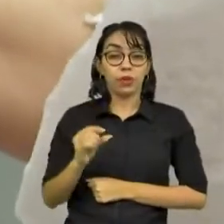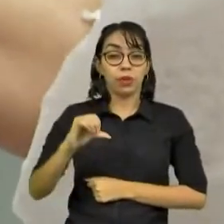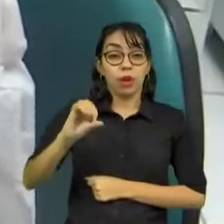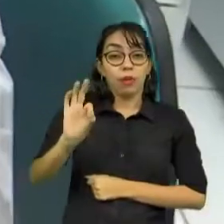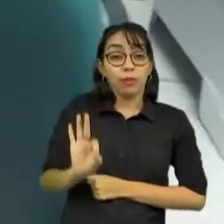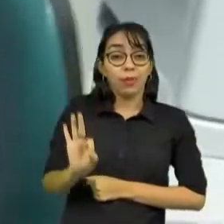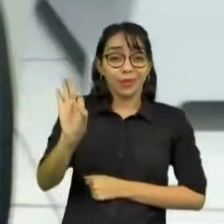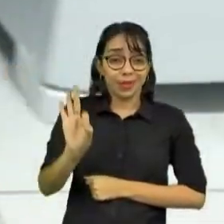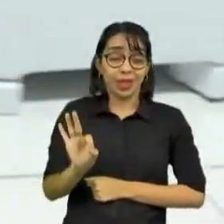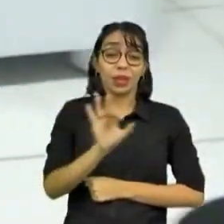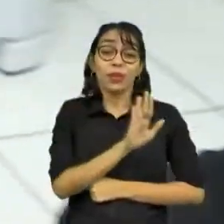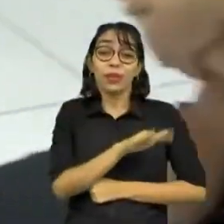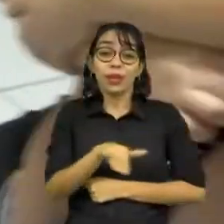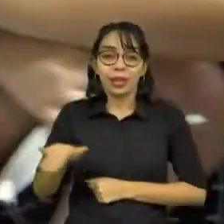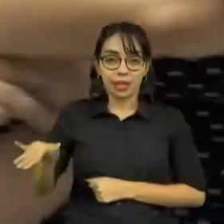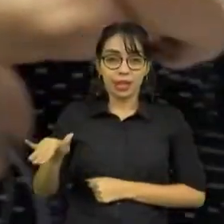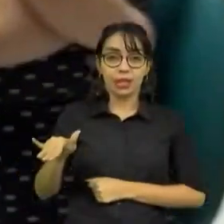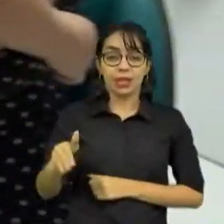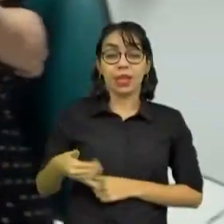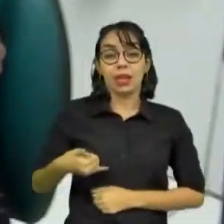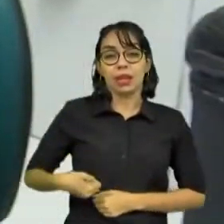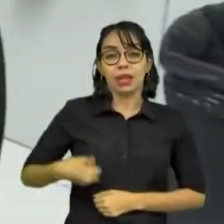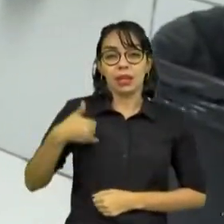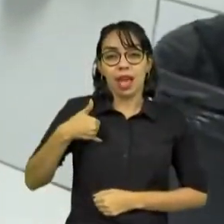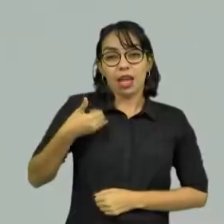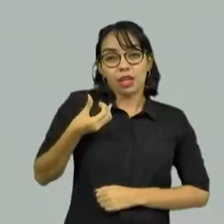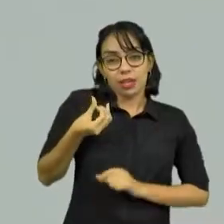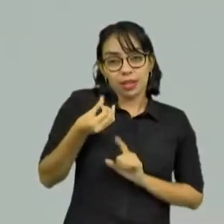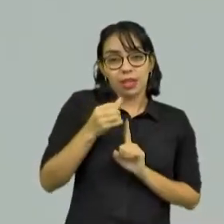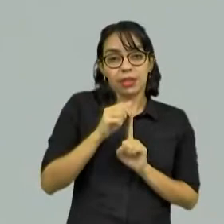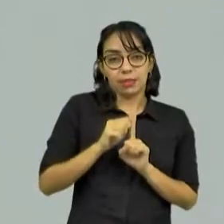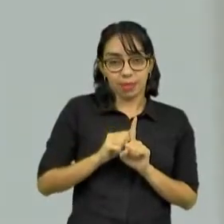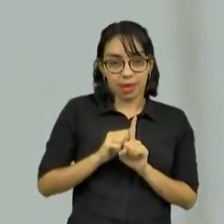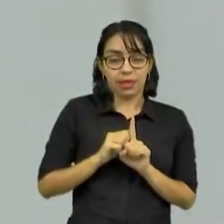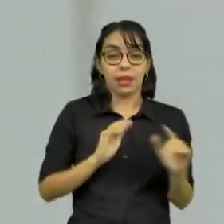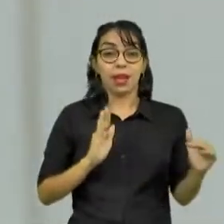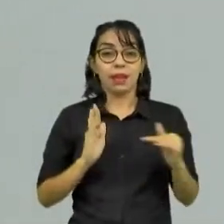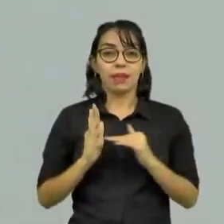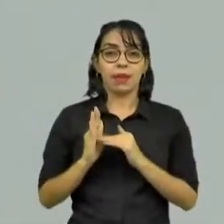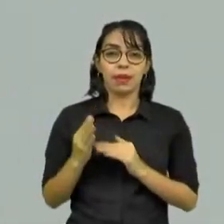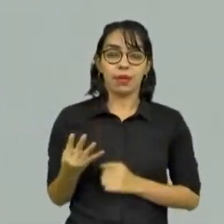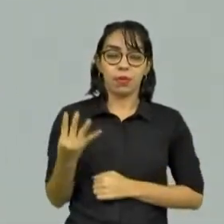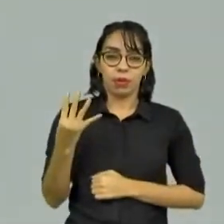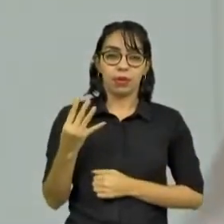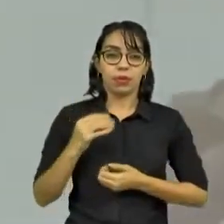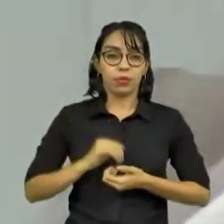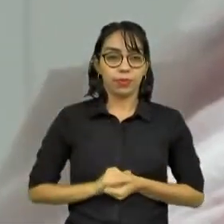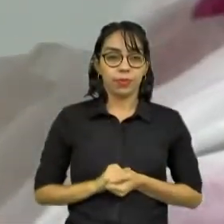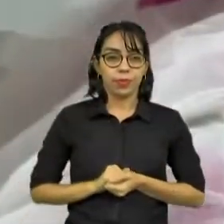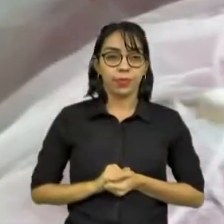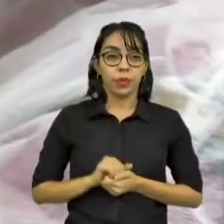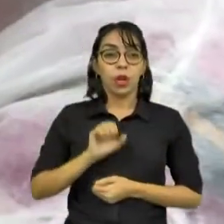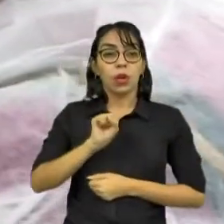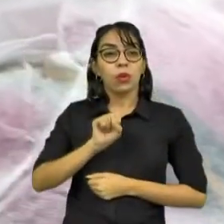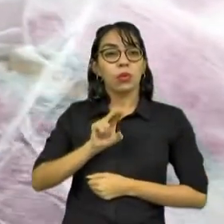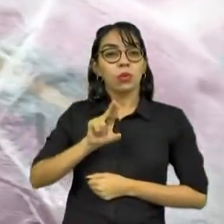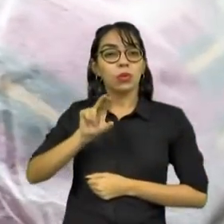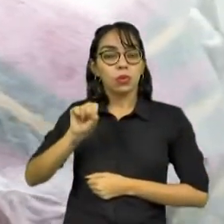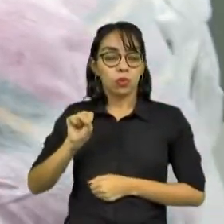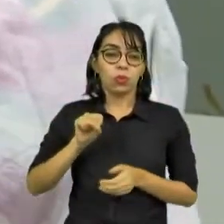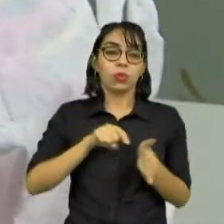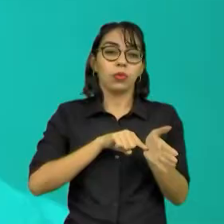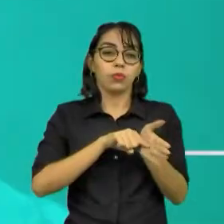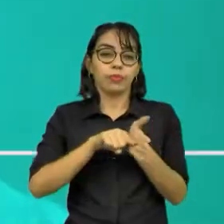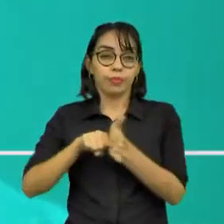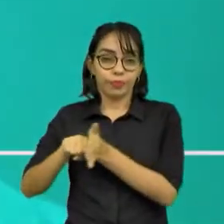29,97% das crianças de 6 meses a 4 anos, pelos dados do Localiza SUS do Ministério da Saúde.